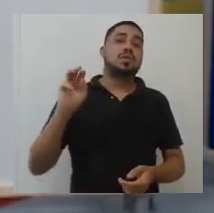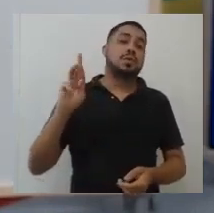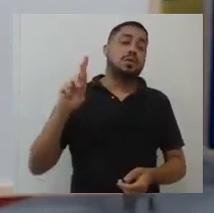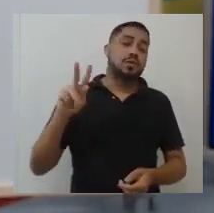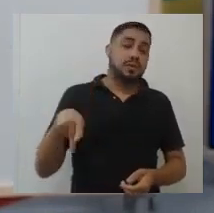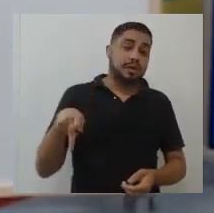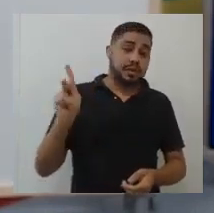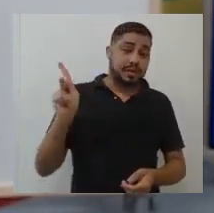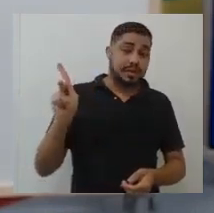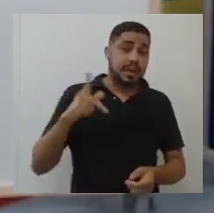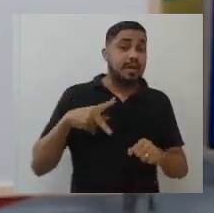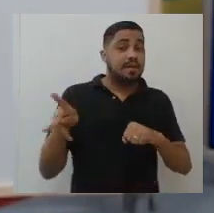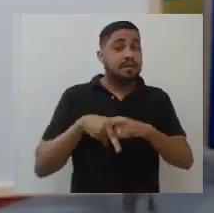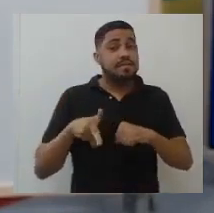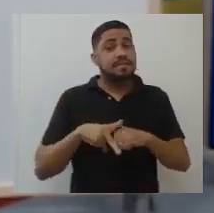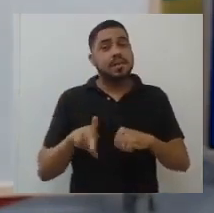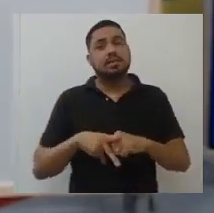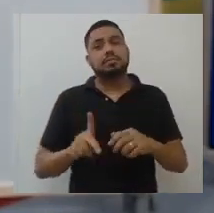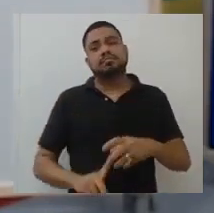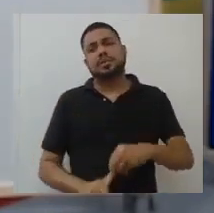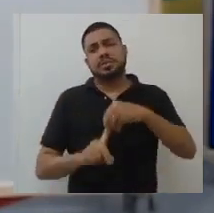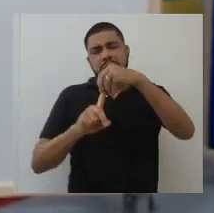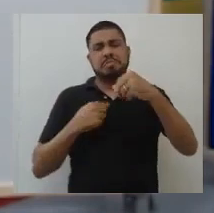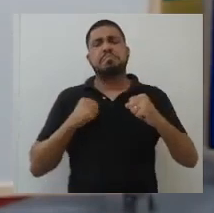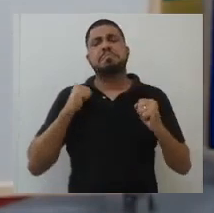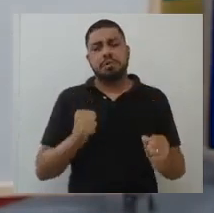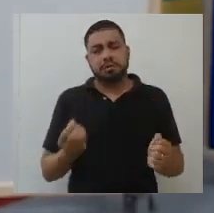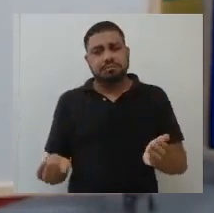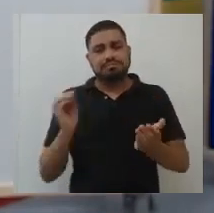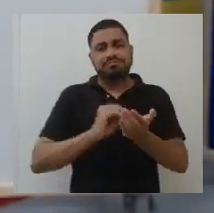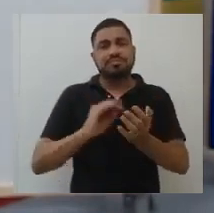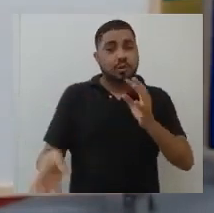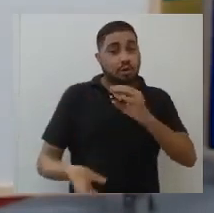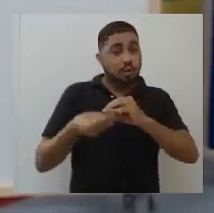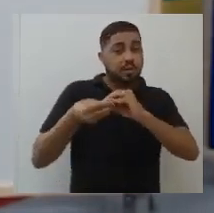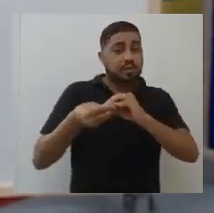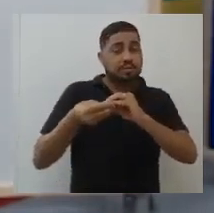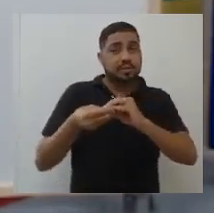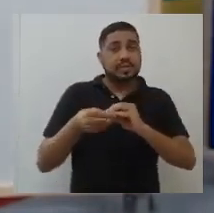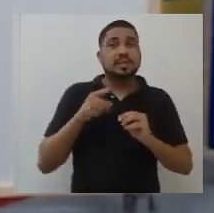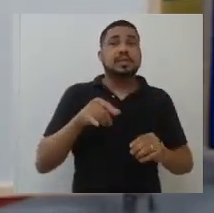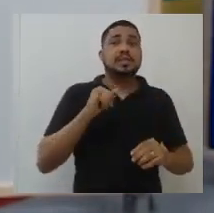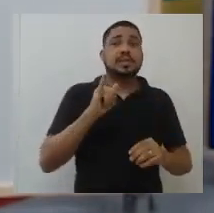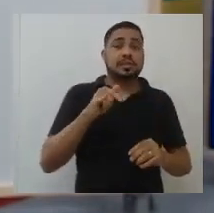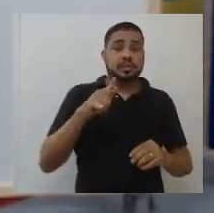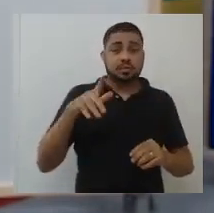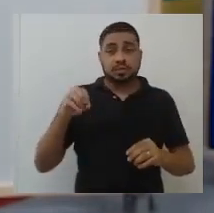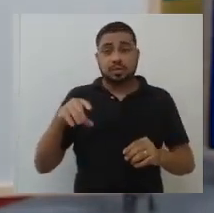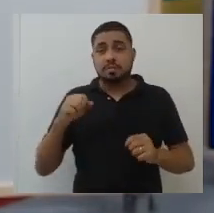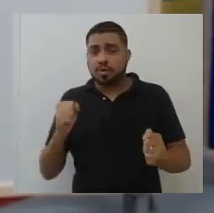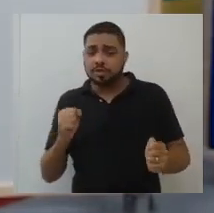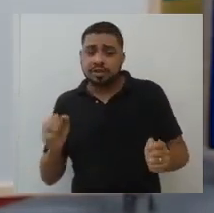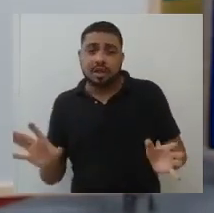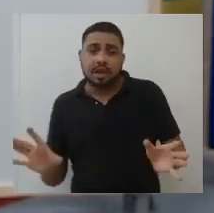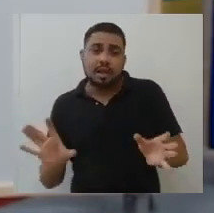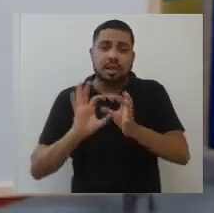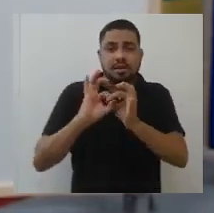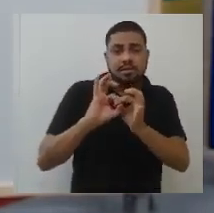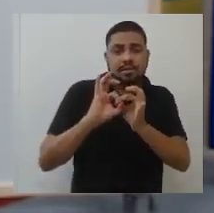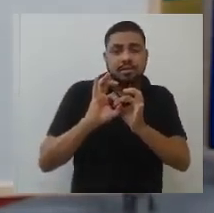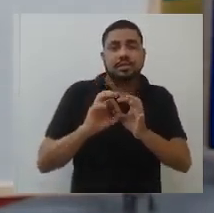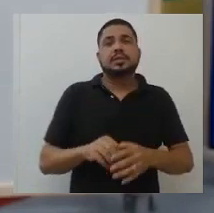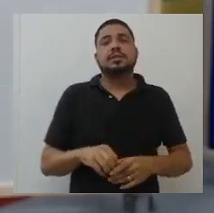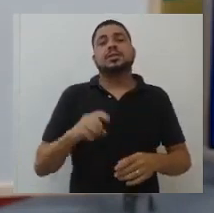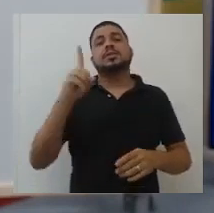verbo principal. Lembrando que eu posso colocar um complemento. Esse do com not pode ser abreviado também, pode ser unificado, que ficaria